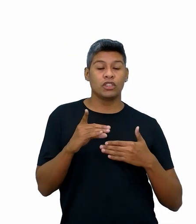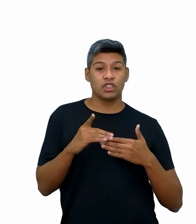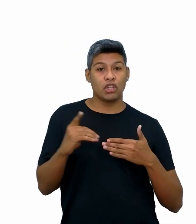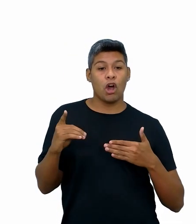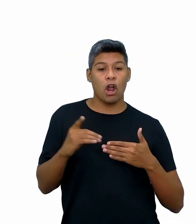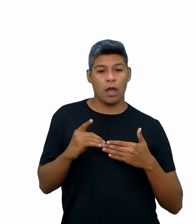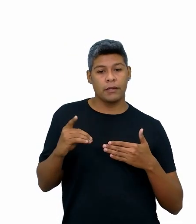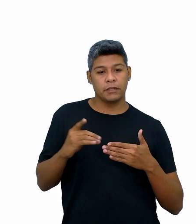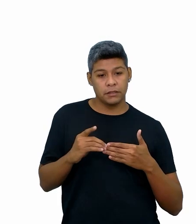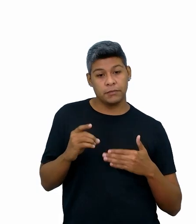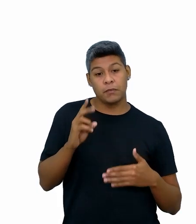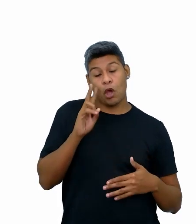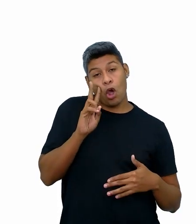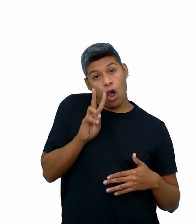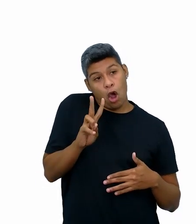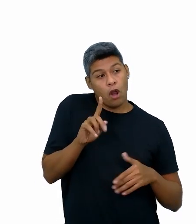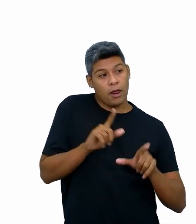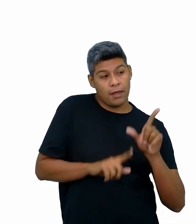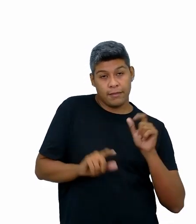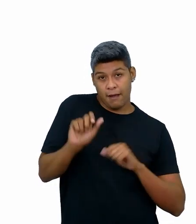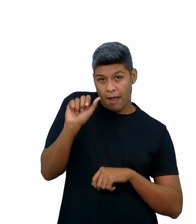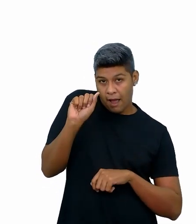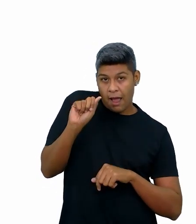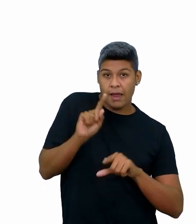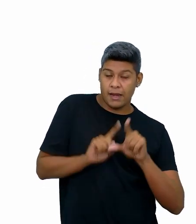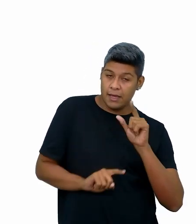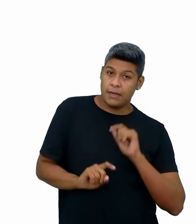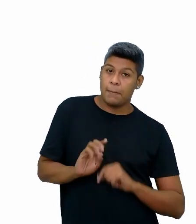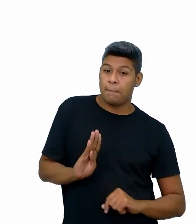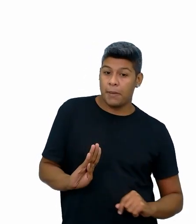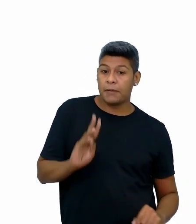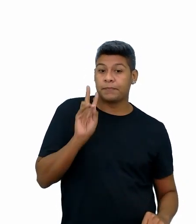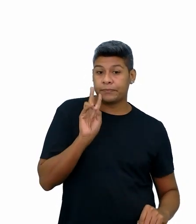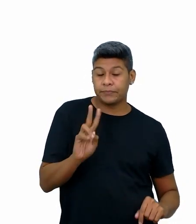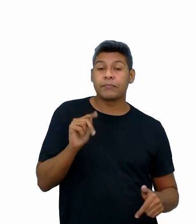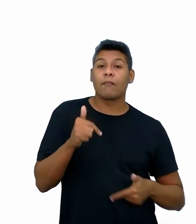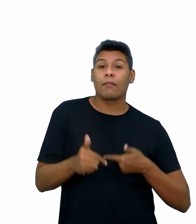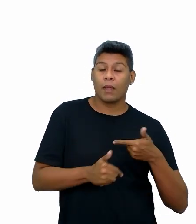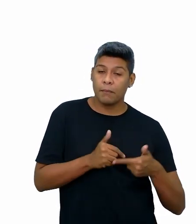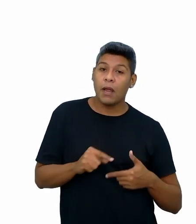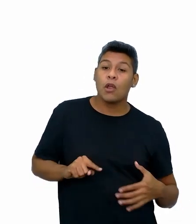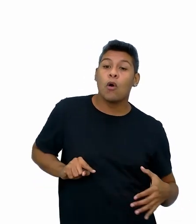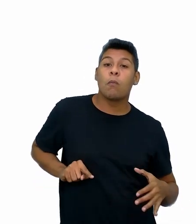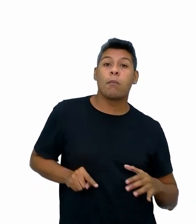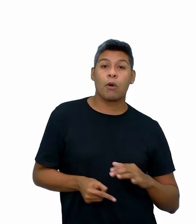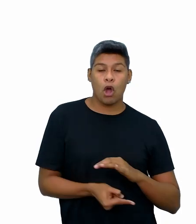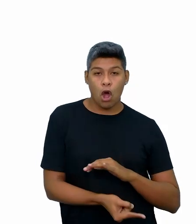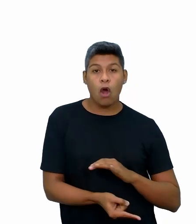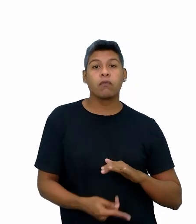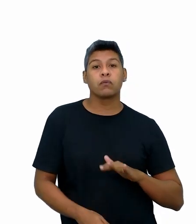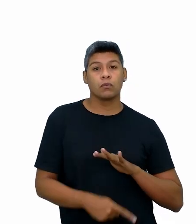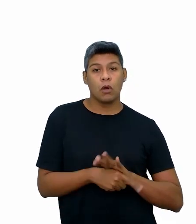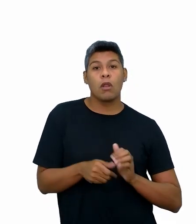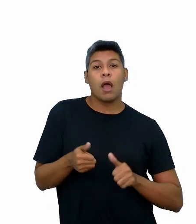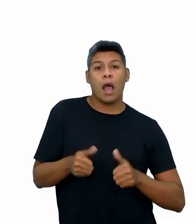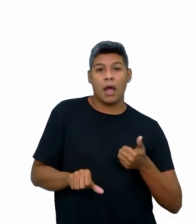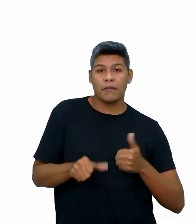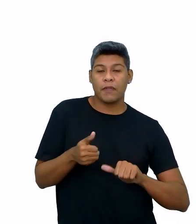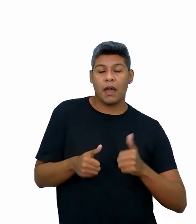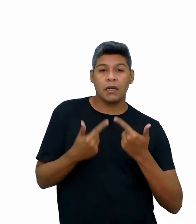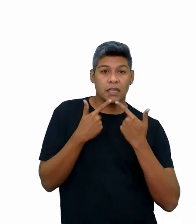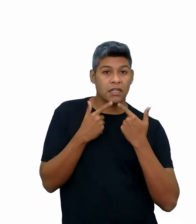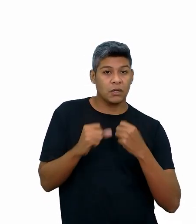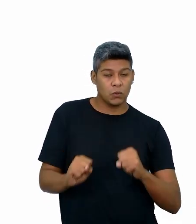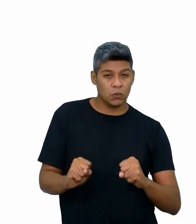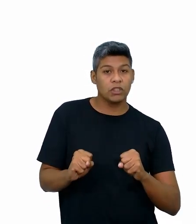gente tem a alternativa A e a alternativa B. A gente vai conseguir observar aqui um trabalho mais aprofundado em relação à análise linguística e